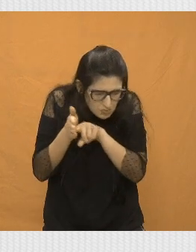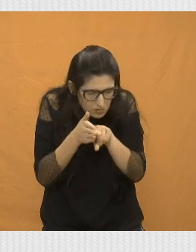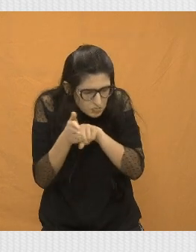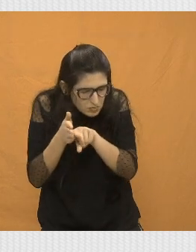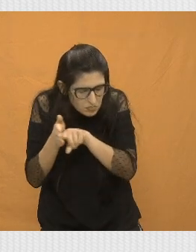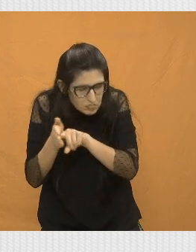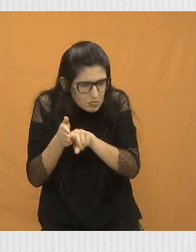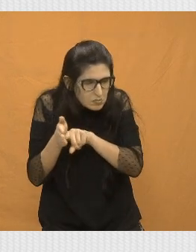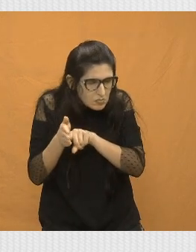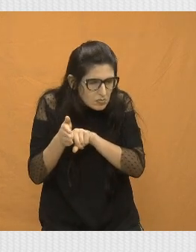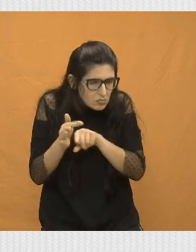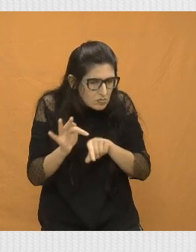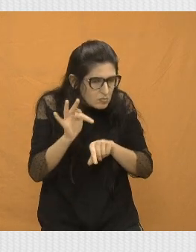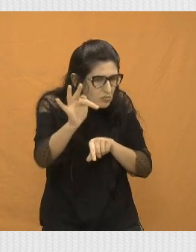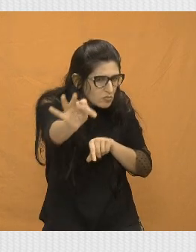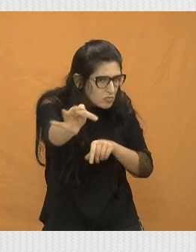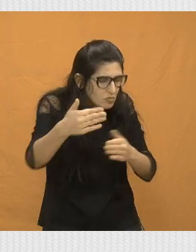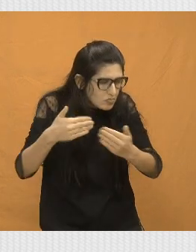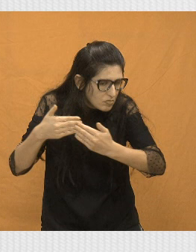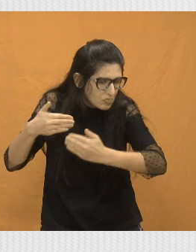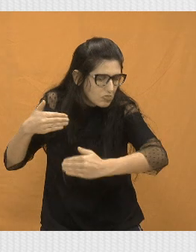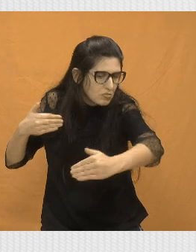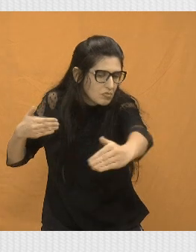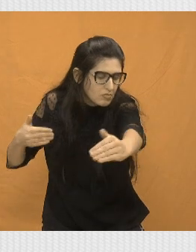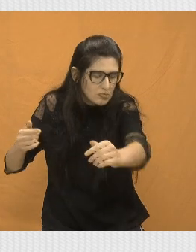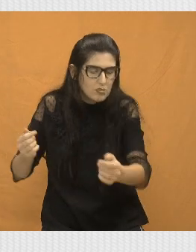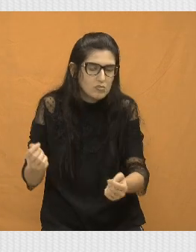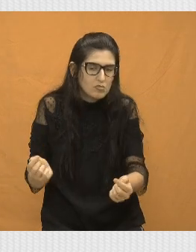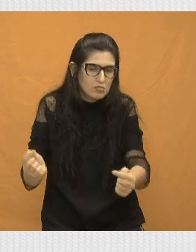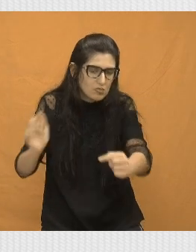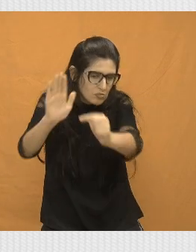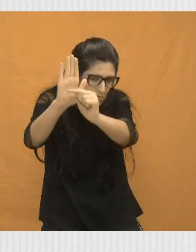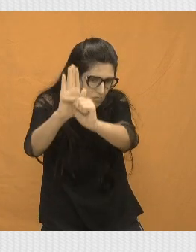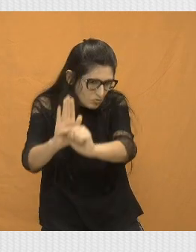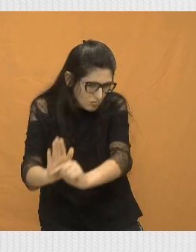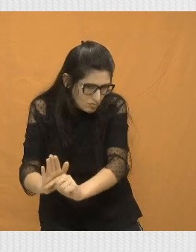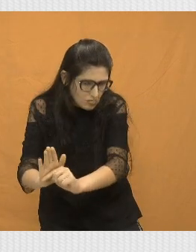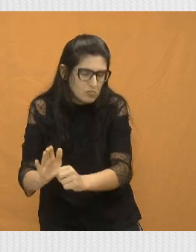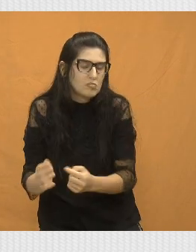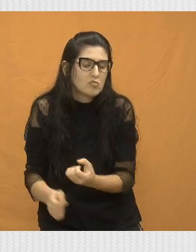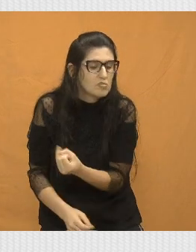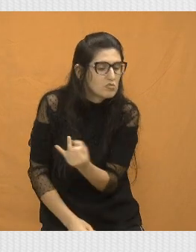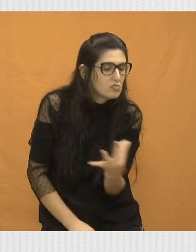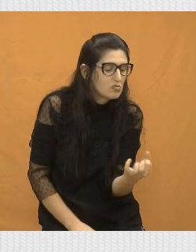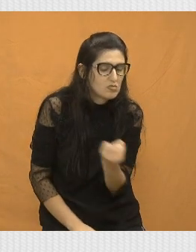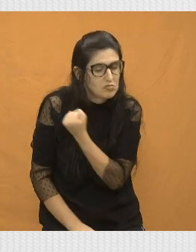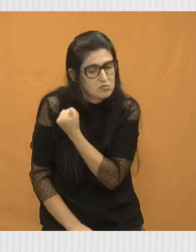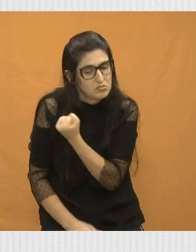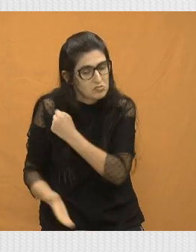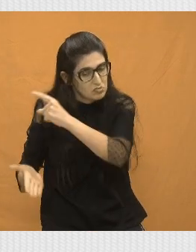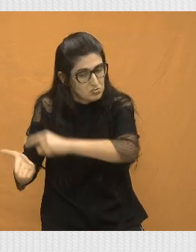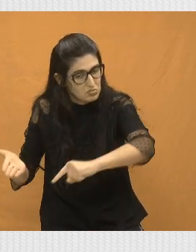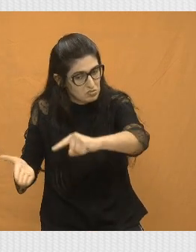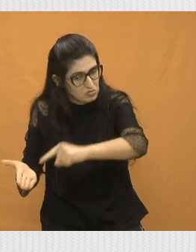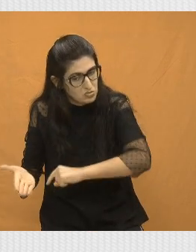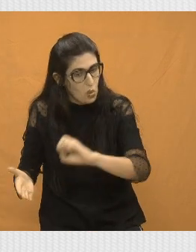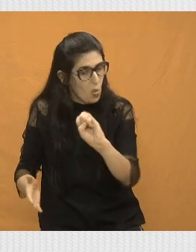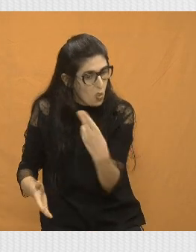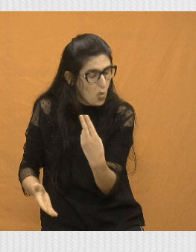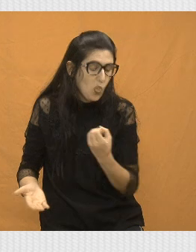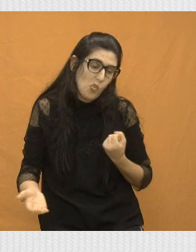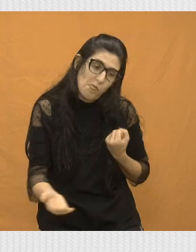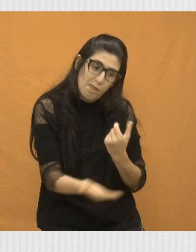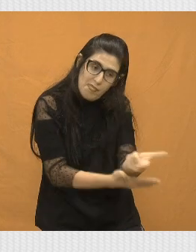mais para frente, nos próximos quadrimestres, uma possível redução desse valor, talvez de cancelamento ou possivelmente de pagamento